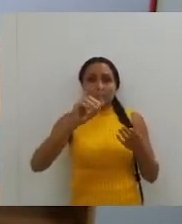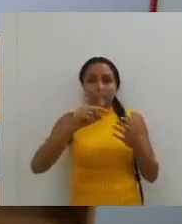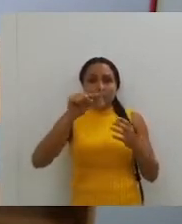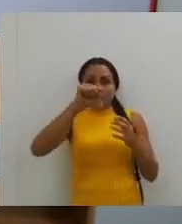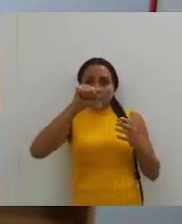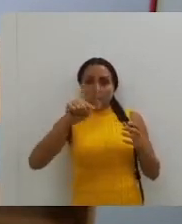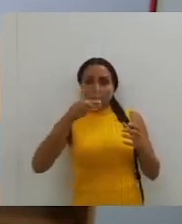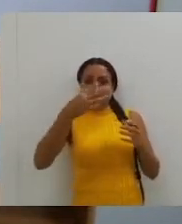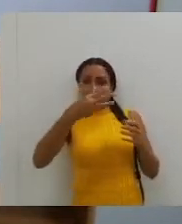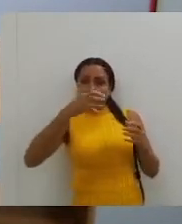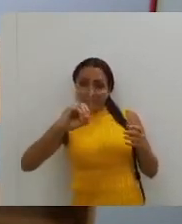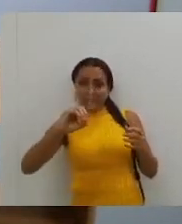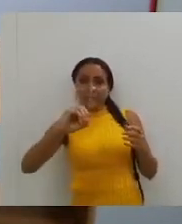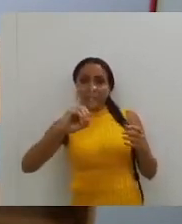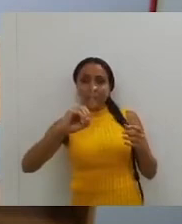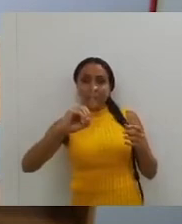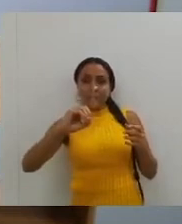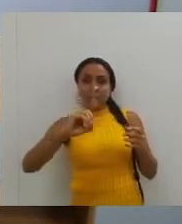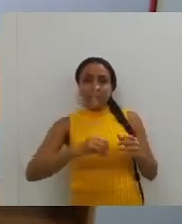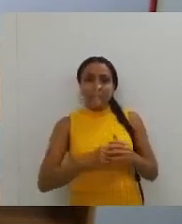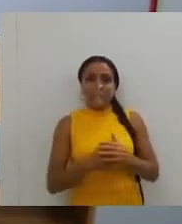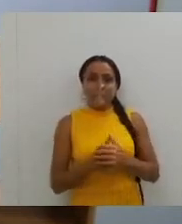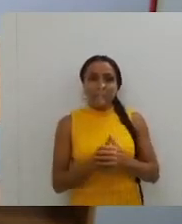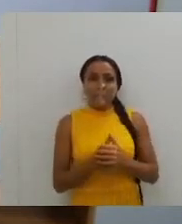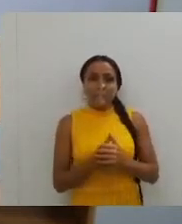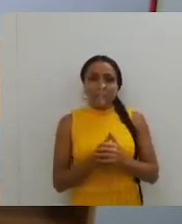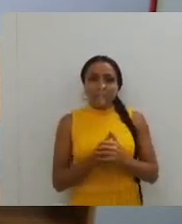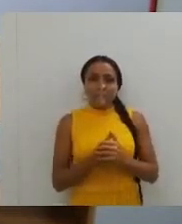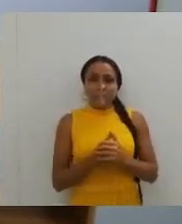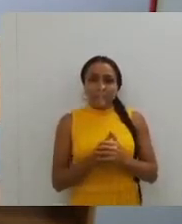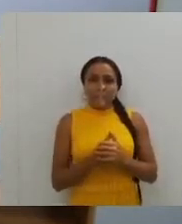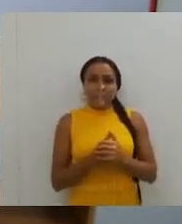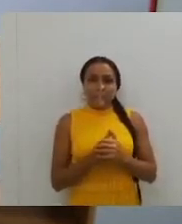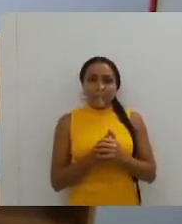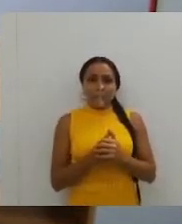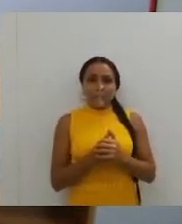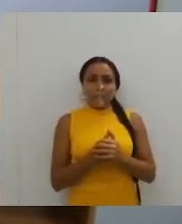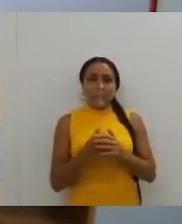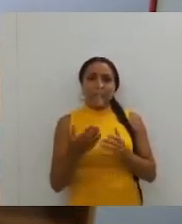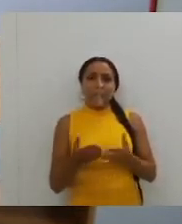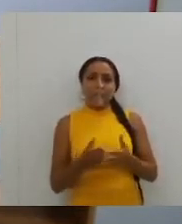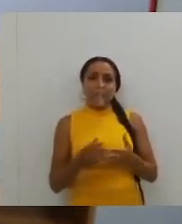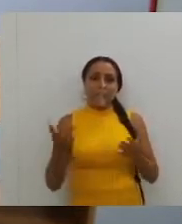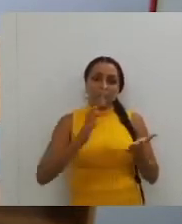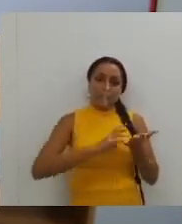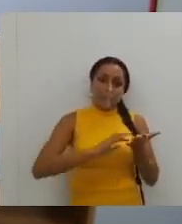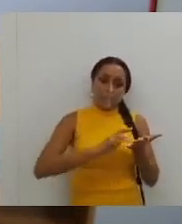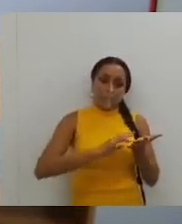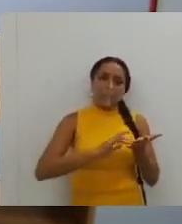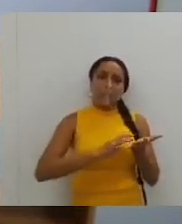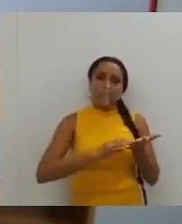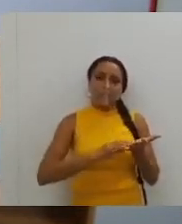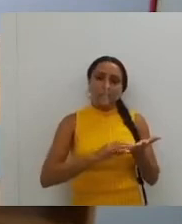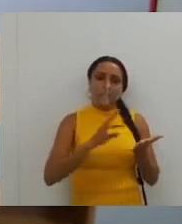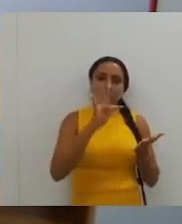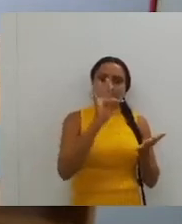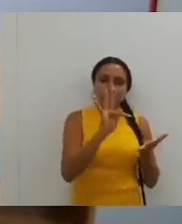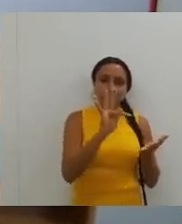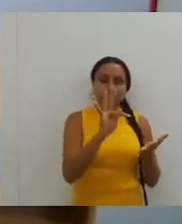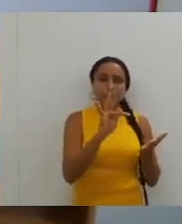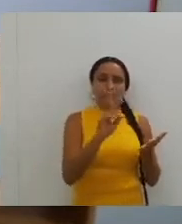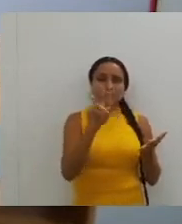o seno de 30 graus. Então, nesse plano inclinado, vamos calcular a tração